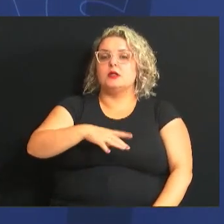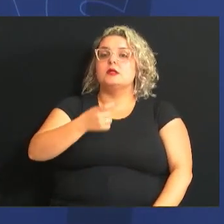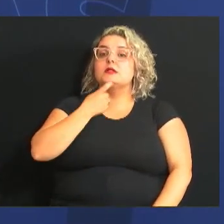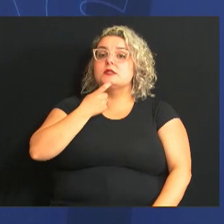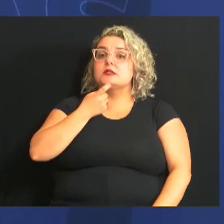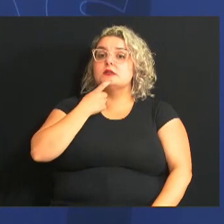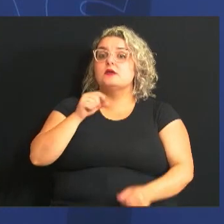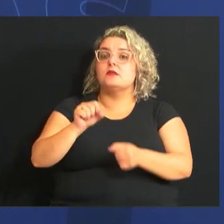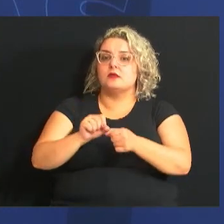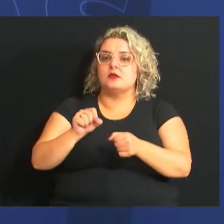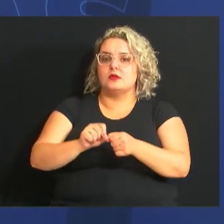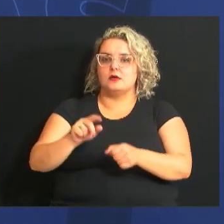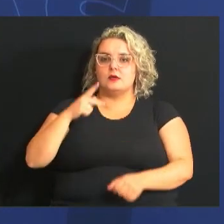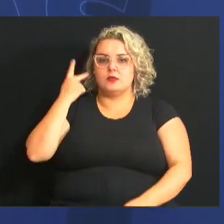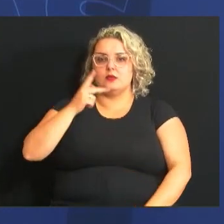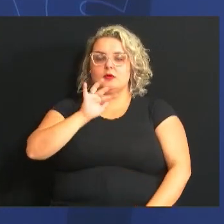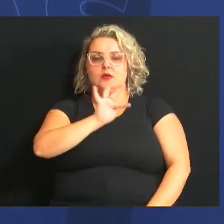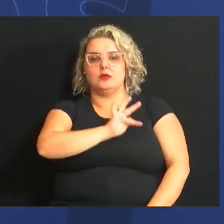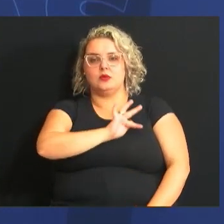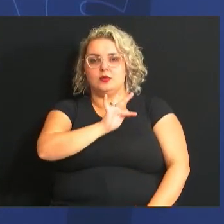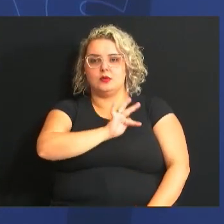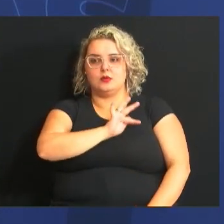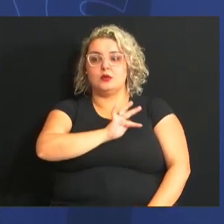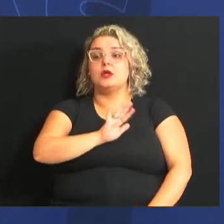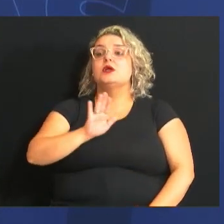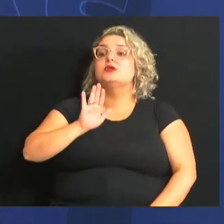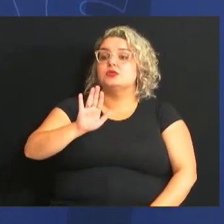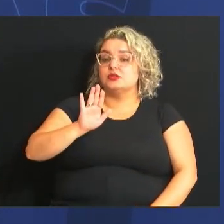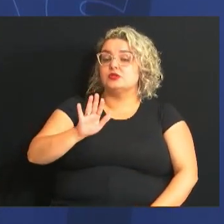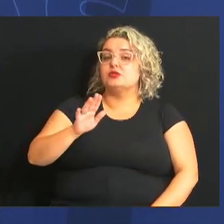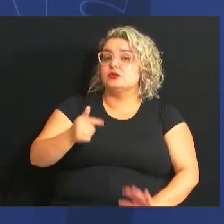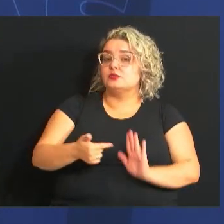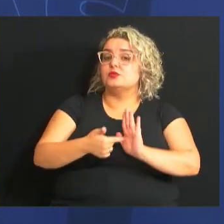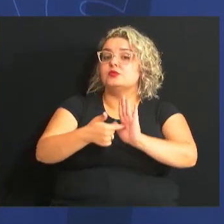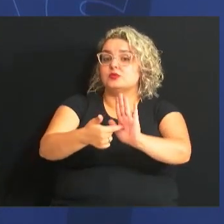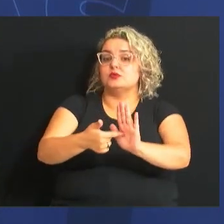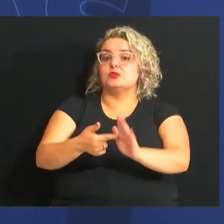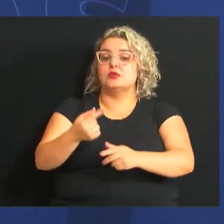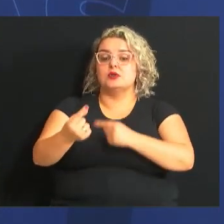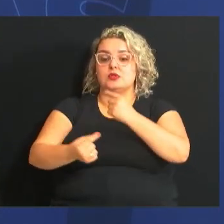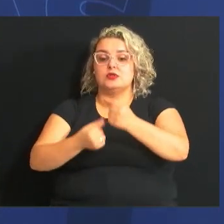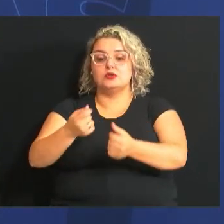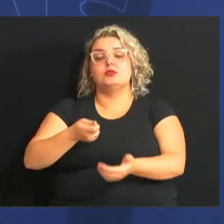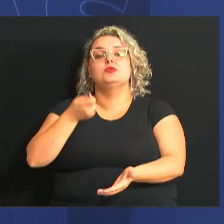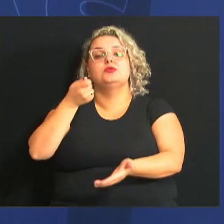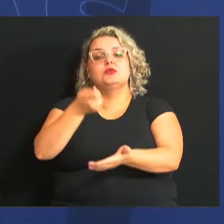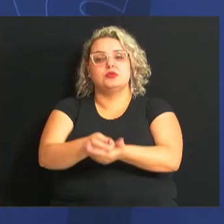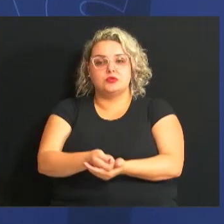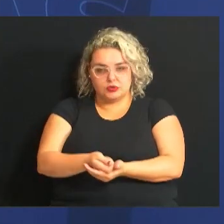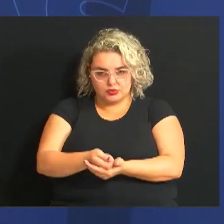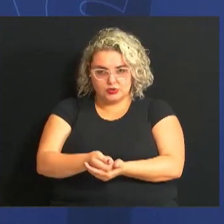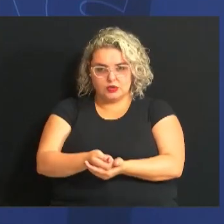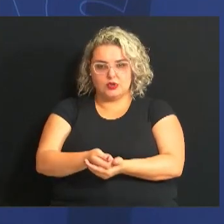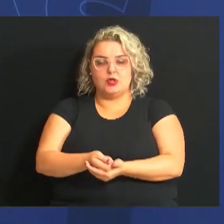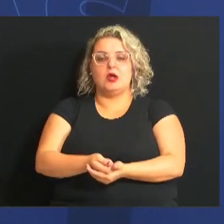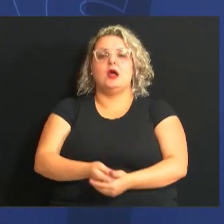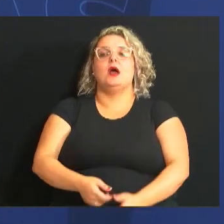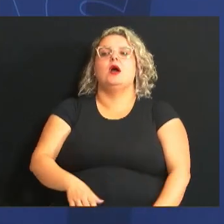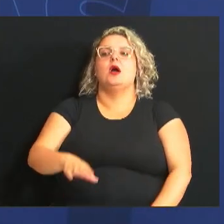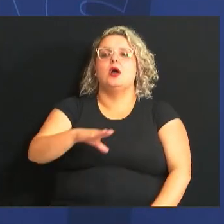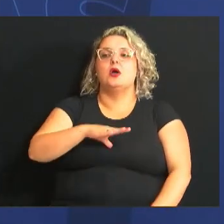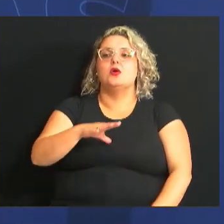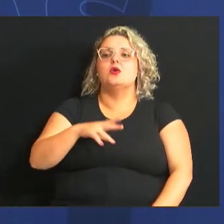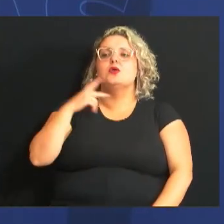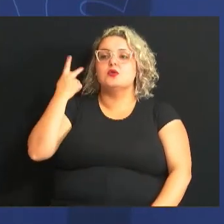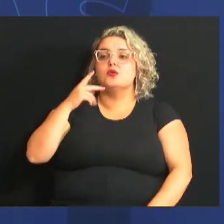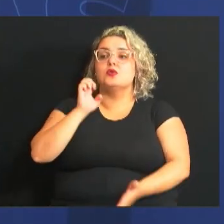vereador Fernando Mendes. Daqui a pouco nós vamos mostrar as emendas impositivas destinadas ao município do vereador